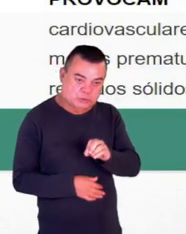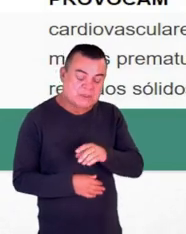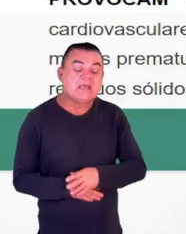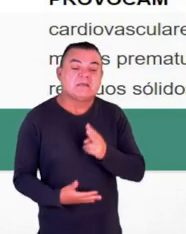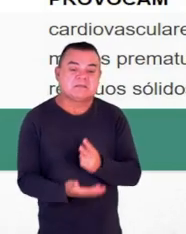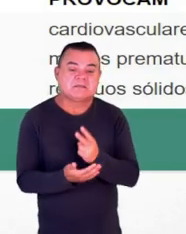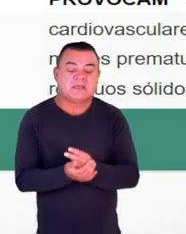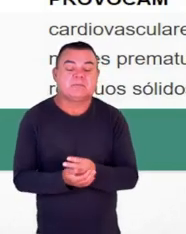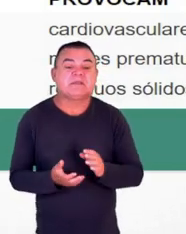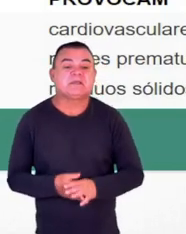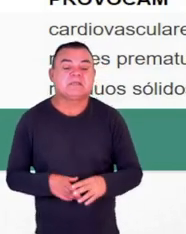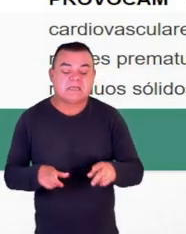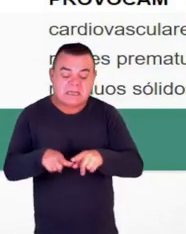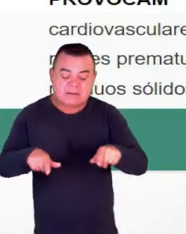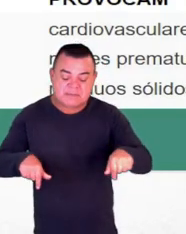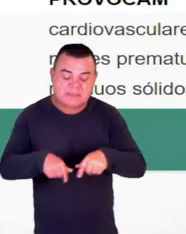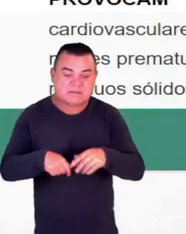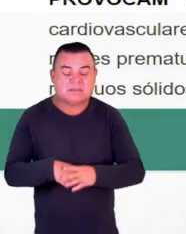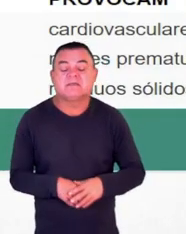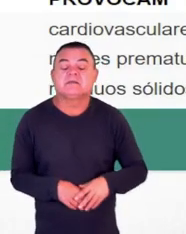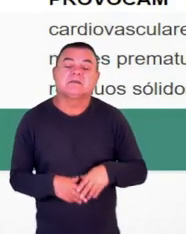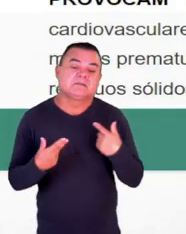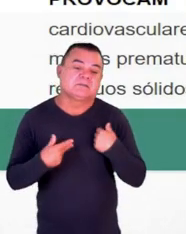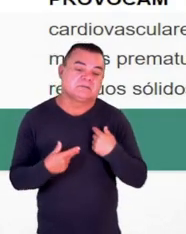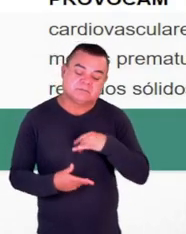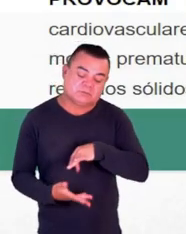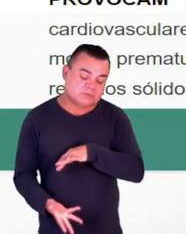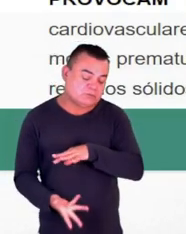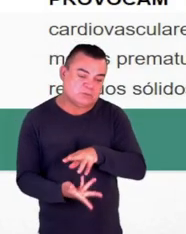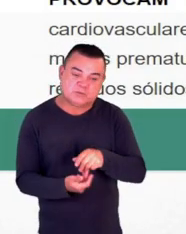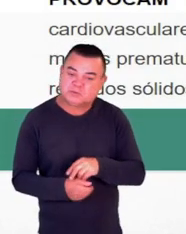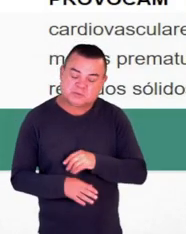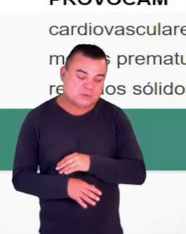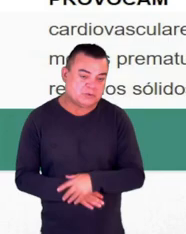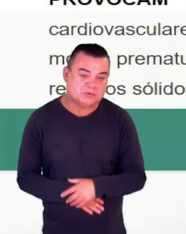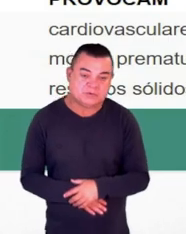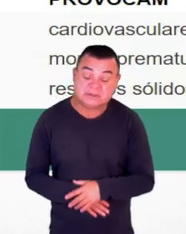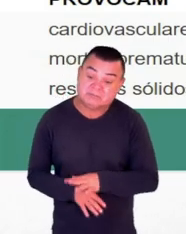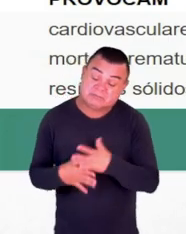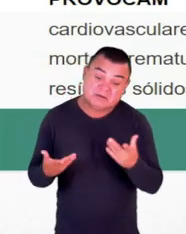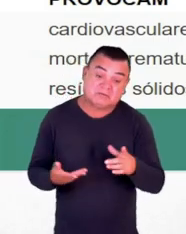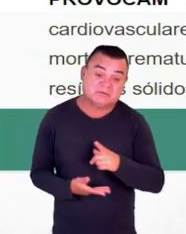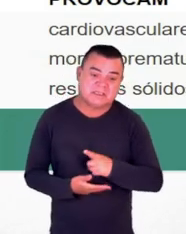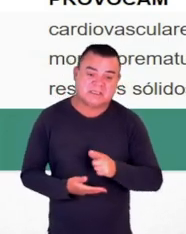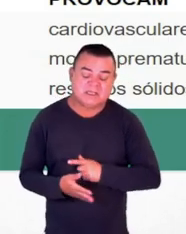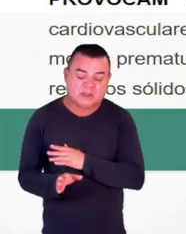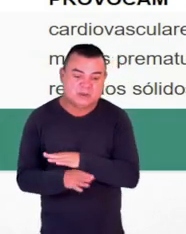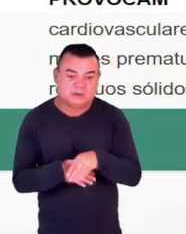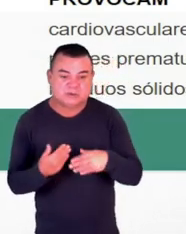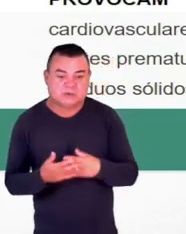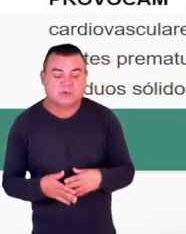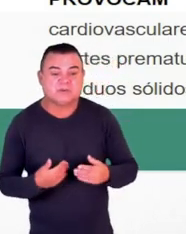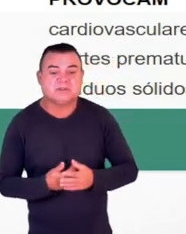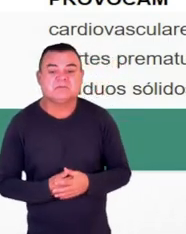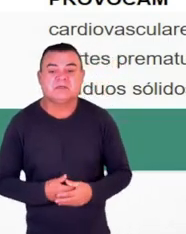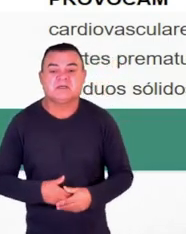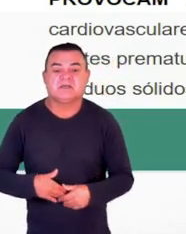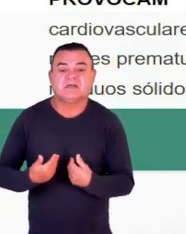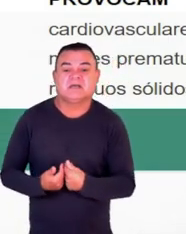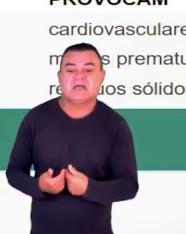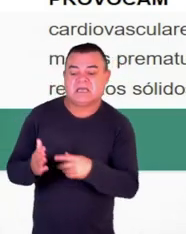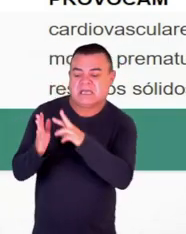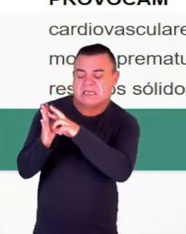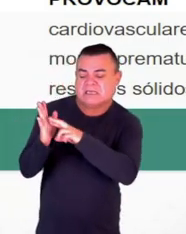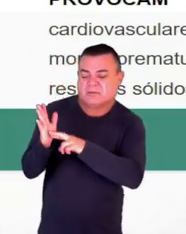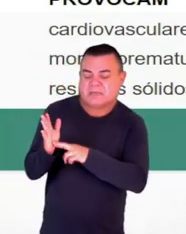população Global como um todo né e E aí acho que tem toda uma agenda que é algo para ser explorado por vocês para se entender Qual o papel